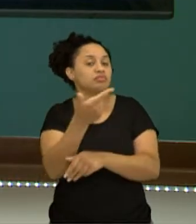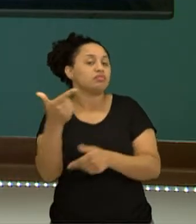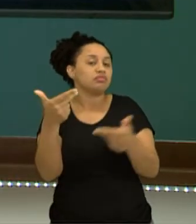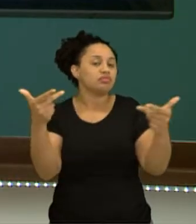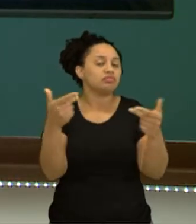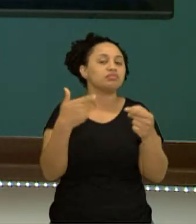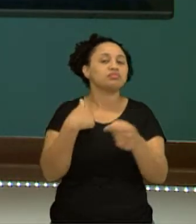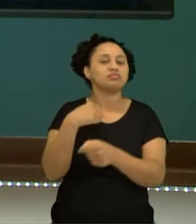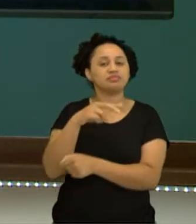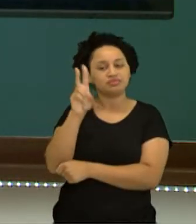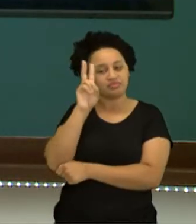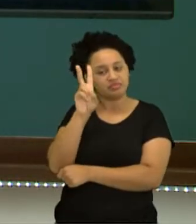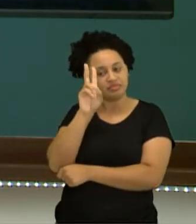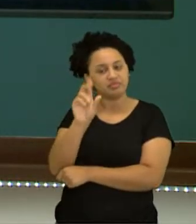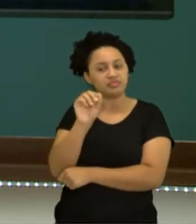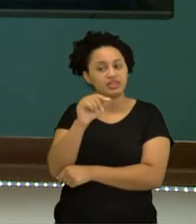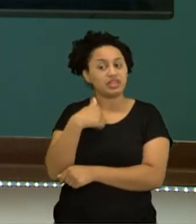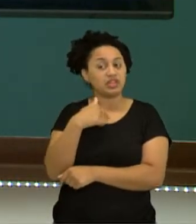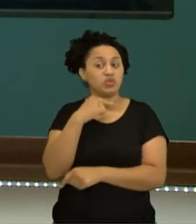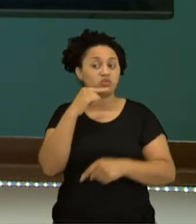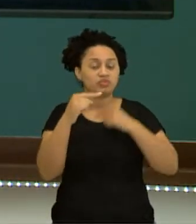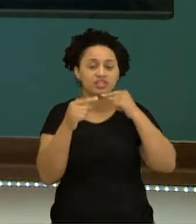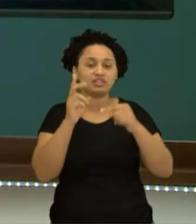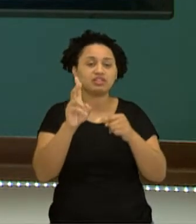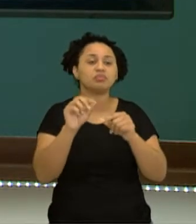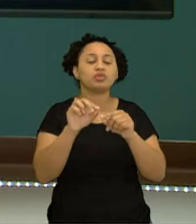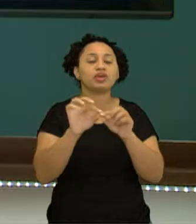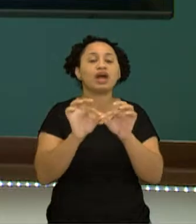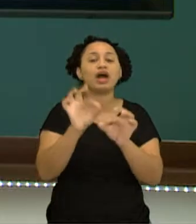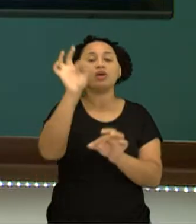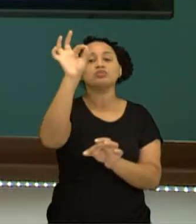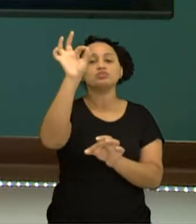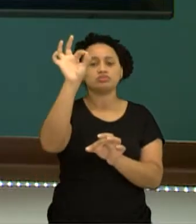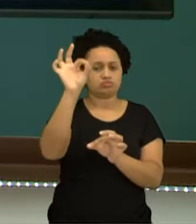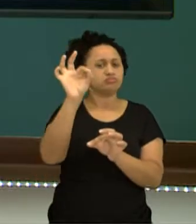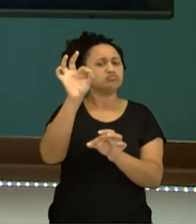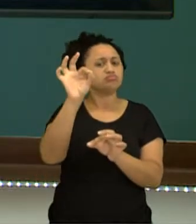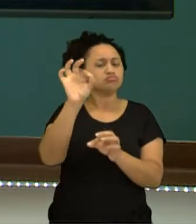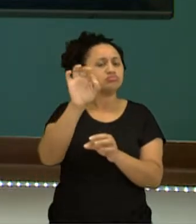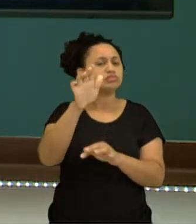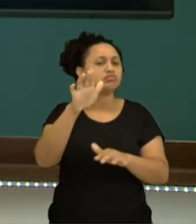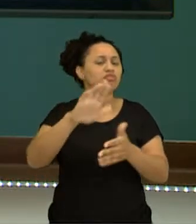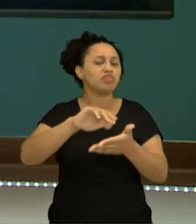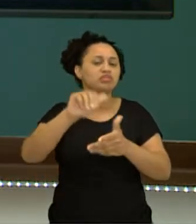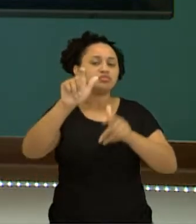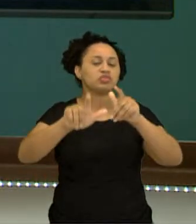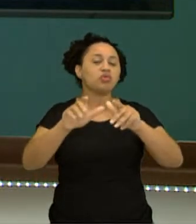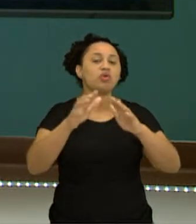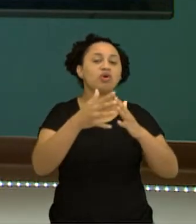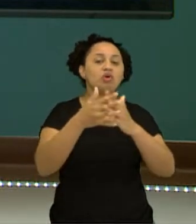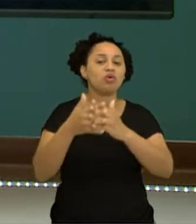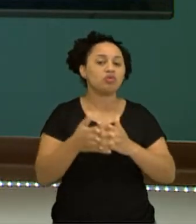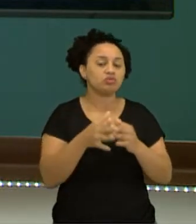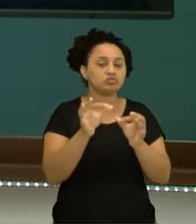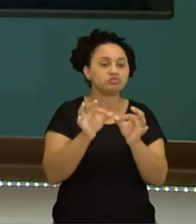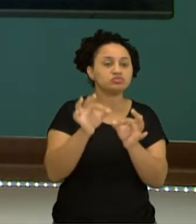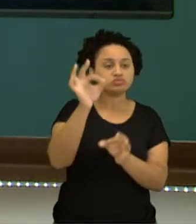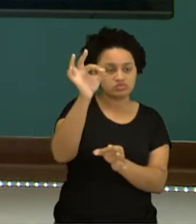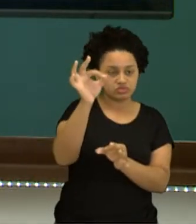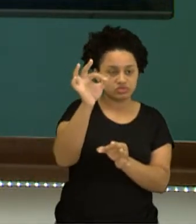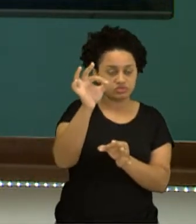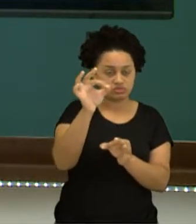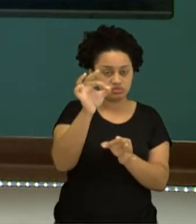sempre, normalmente, a dúvida, a questão da altura, gente. Muita gente, as pessoas confundem a altura com